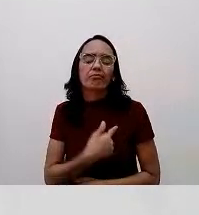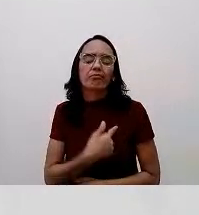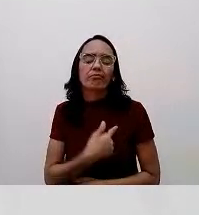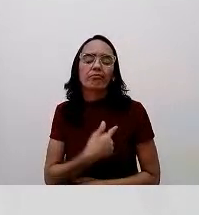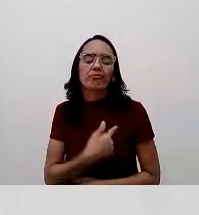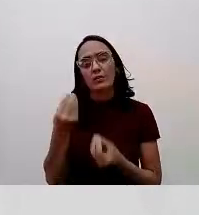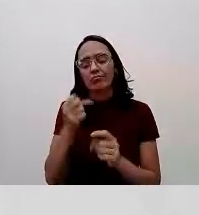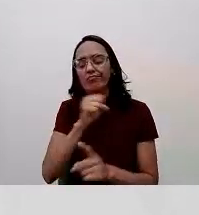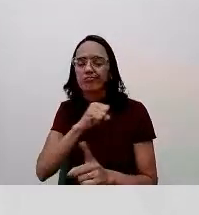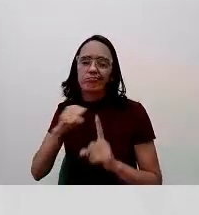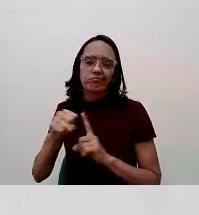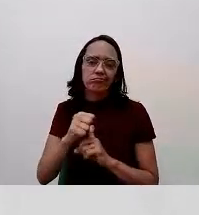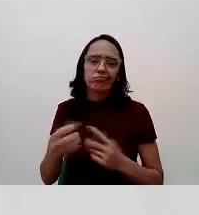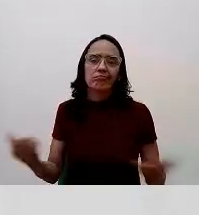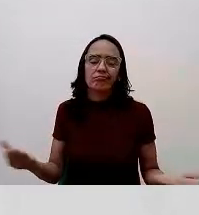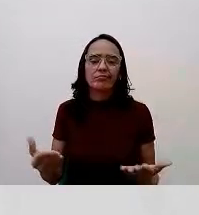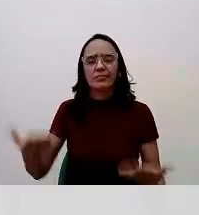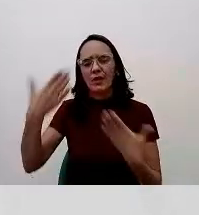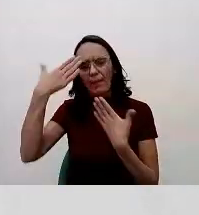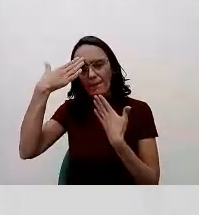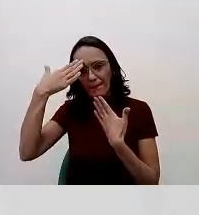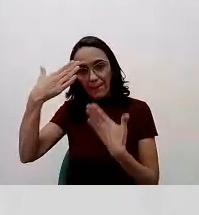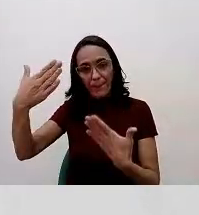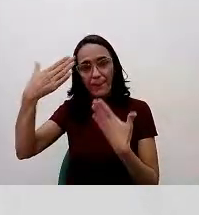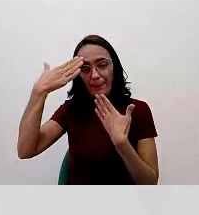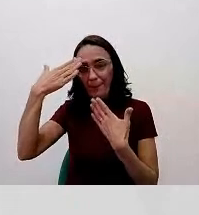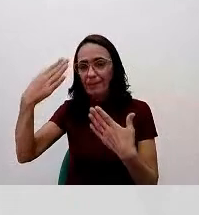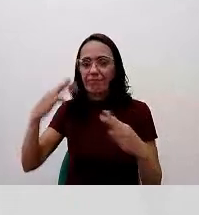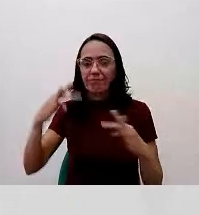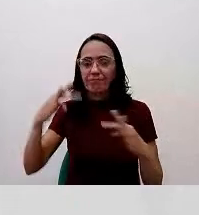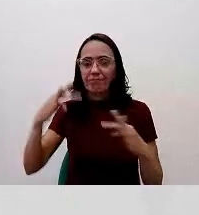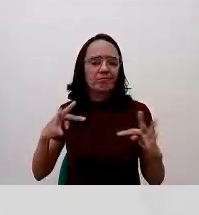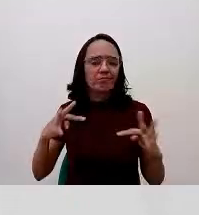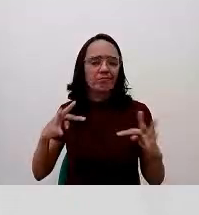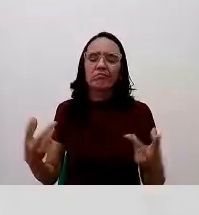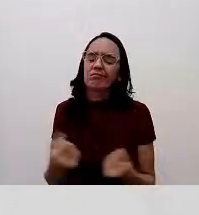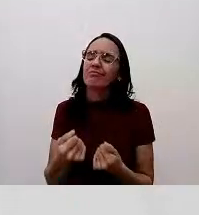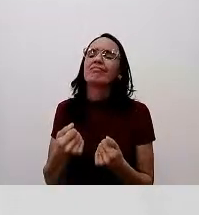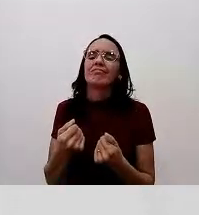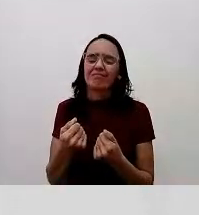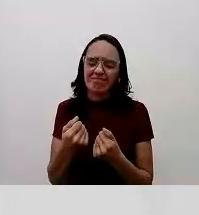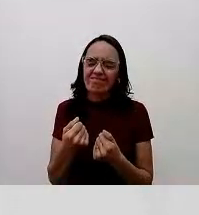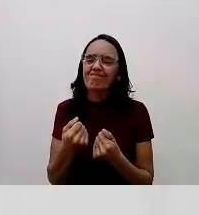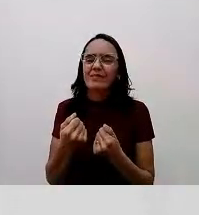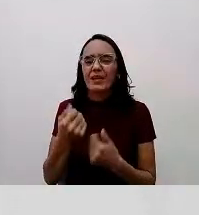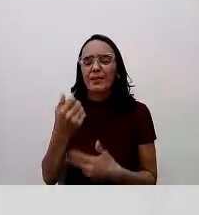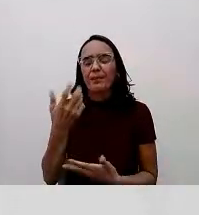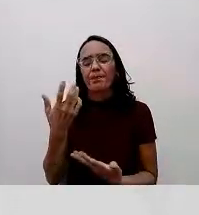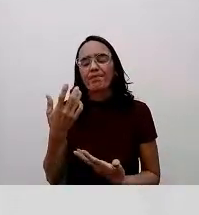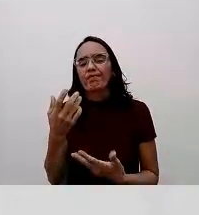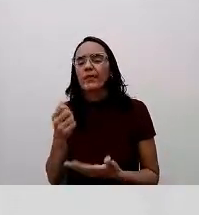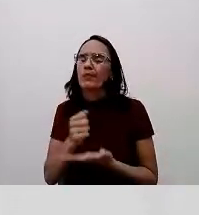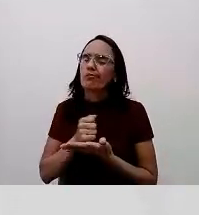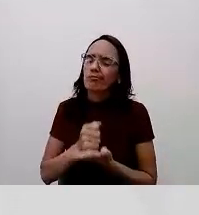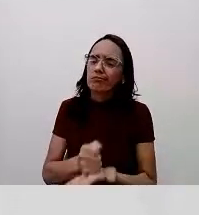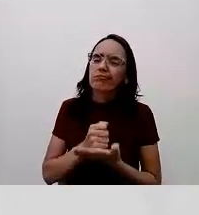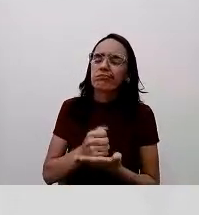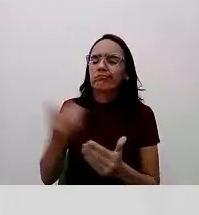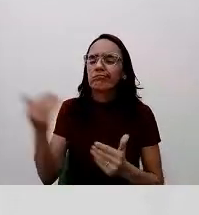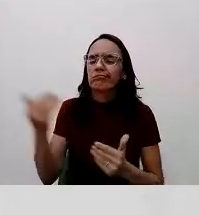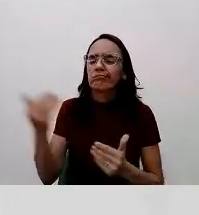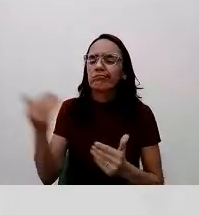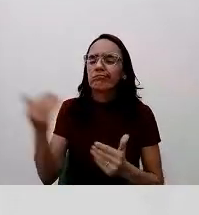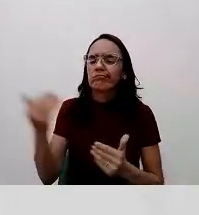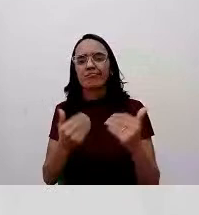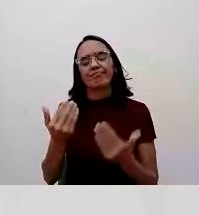meu muito obrigado mesmo de coração a todas as pessoas que contribuíram, a todos os participantes, tá,